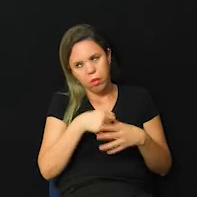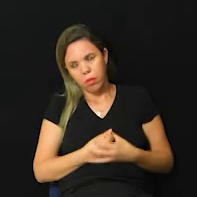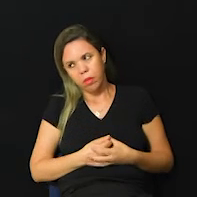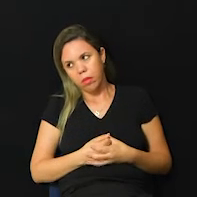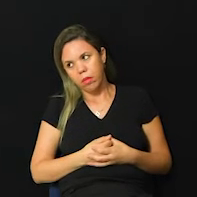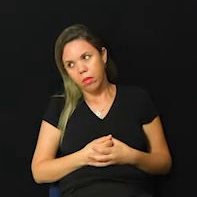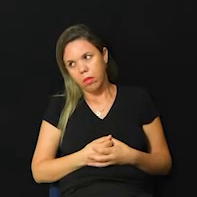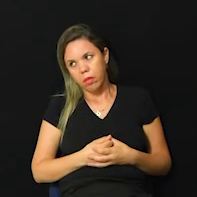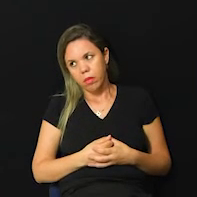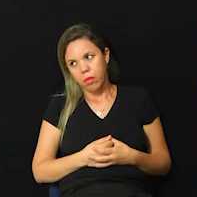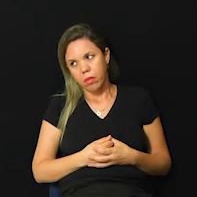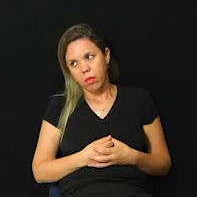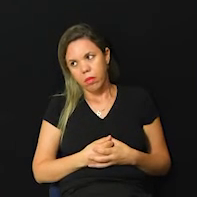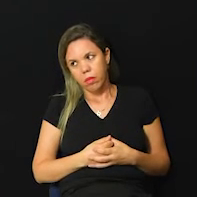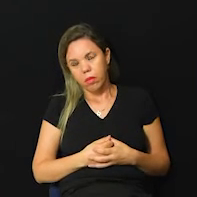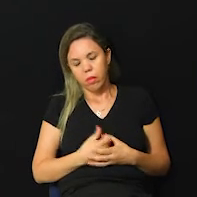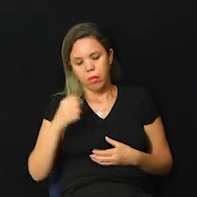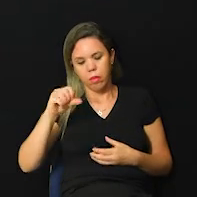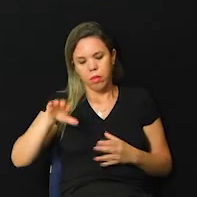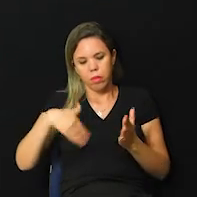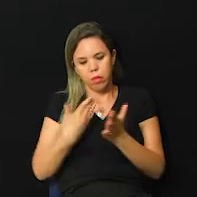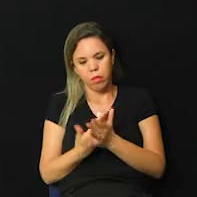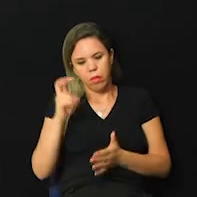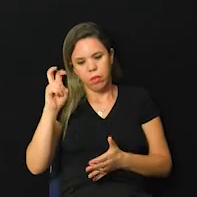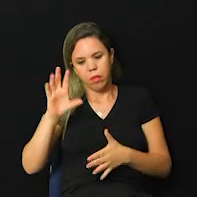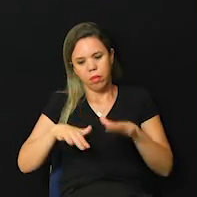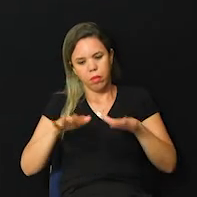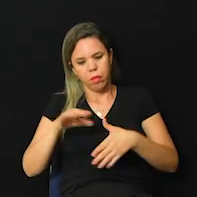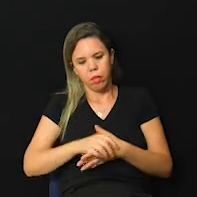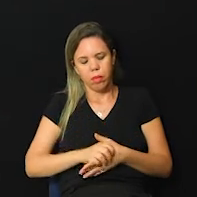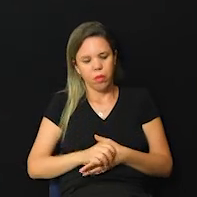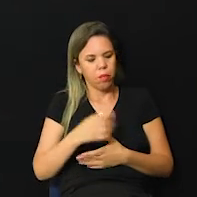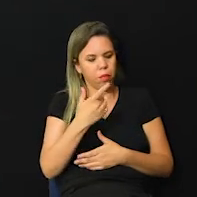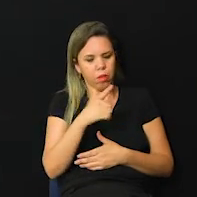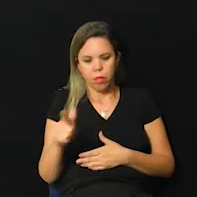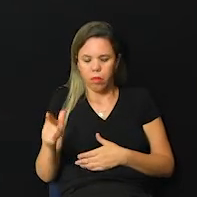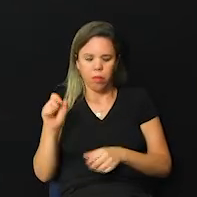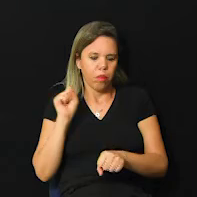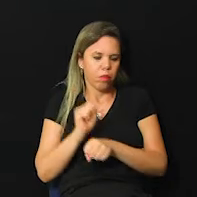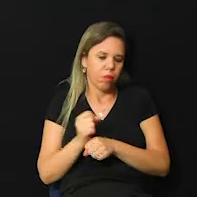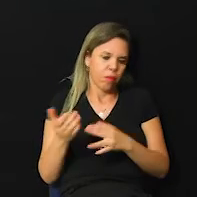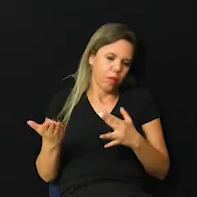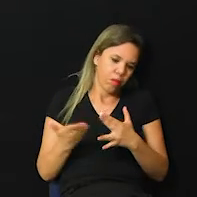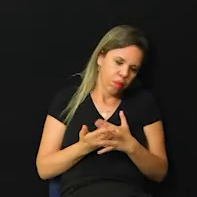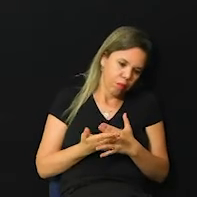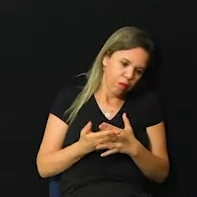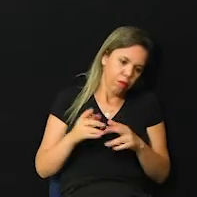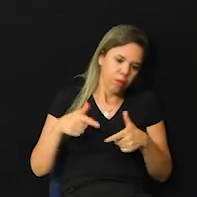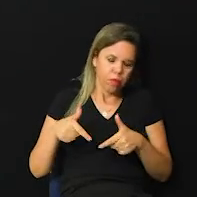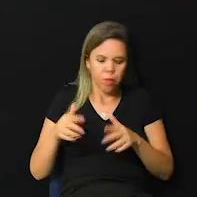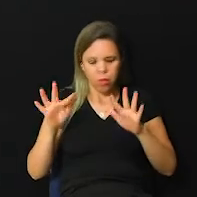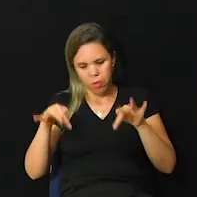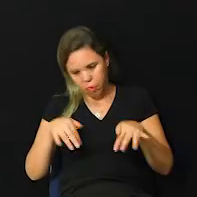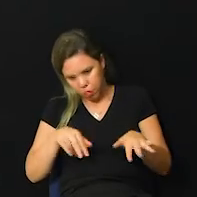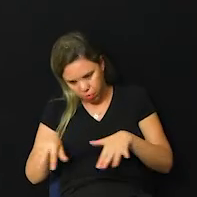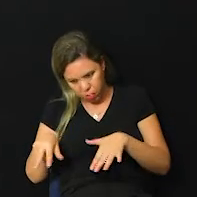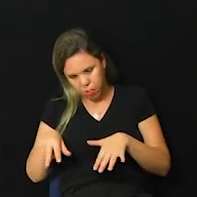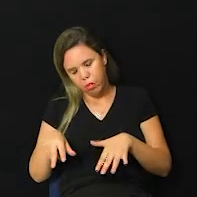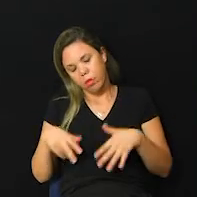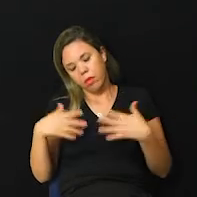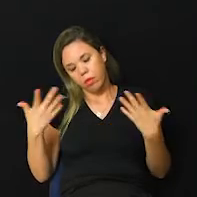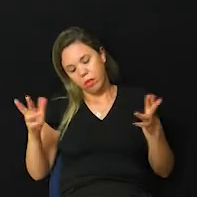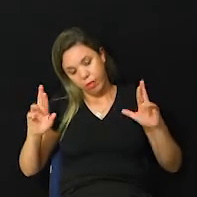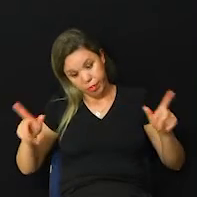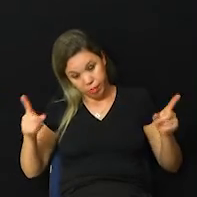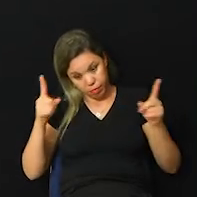horas era de era das Nove às cinco às vezes não tinha break-all trabalhava de fim